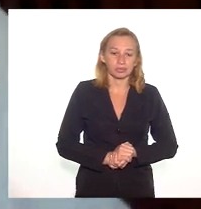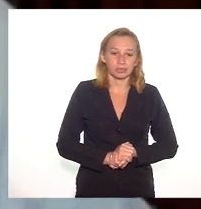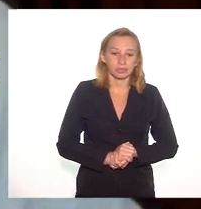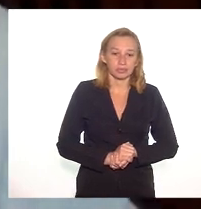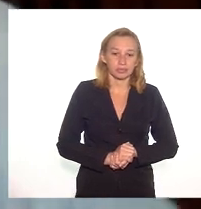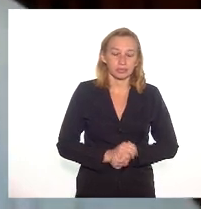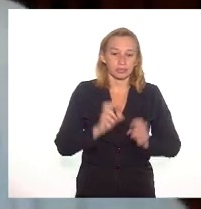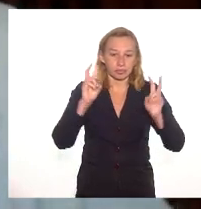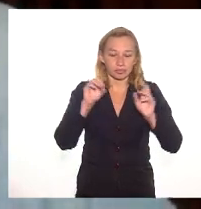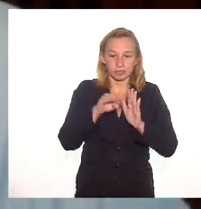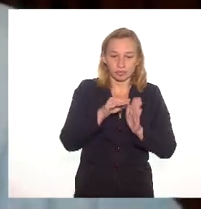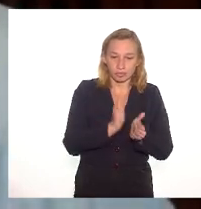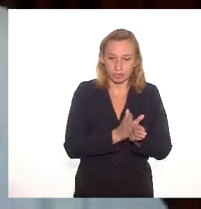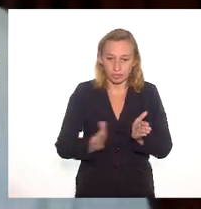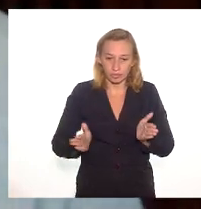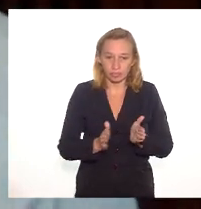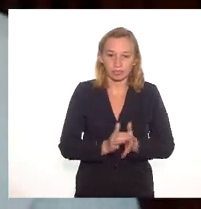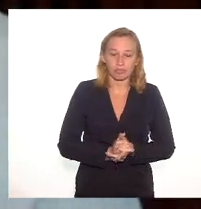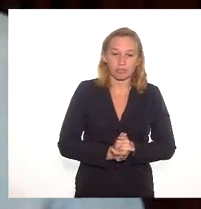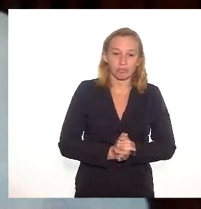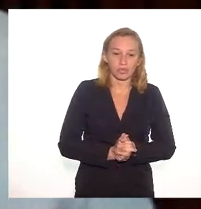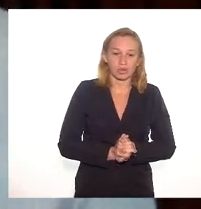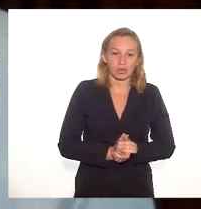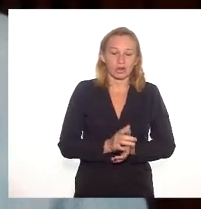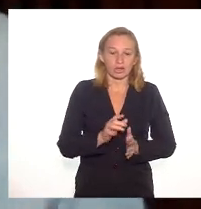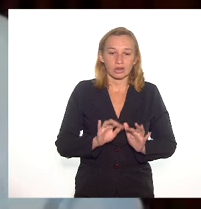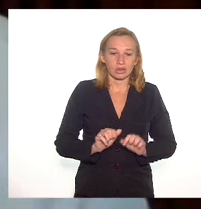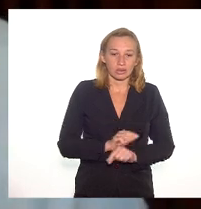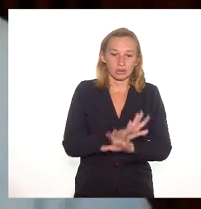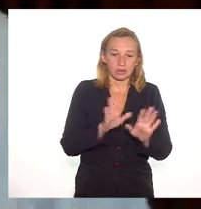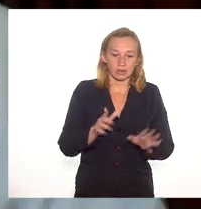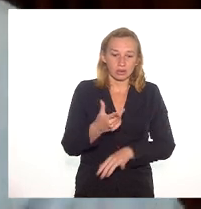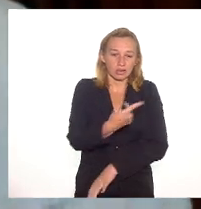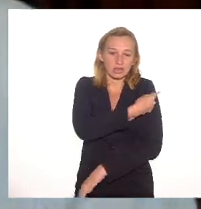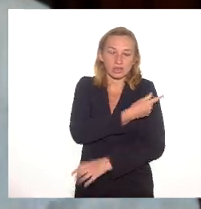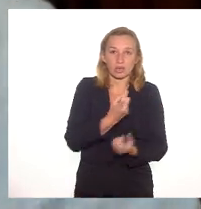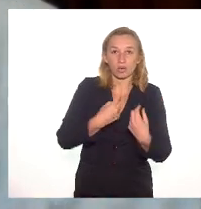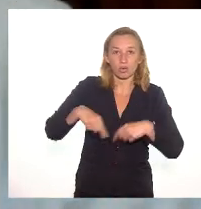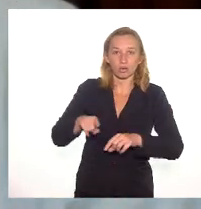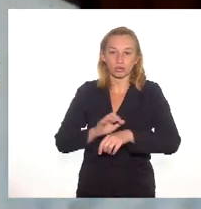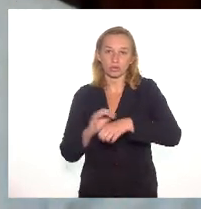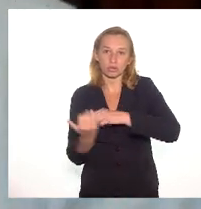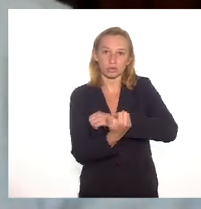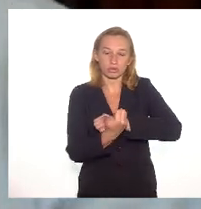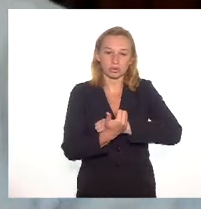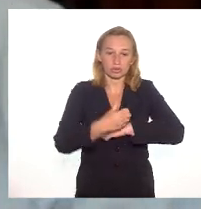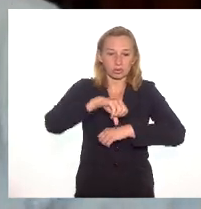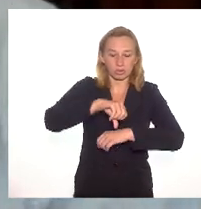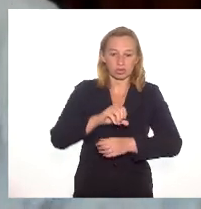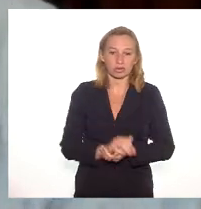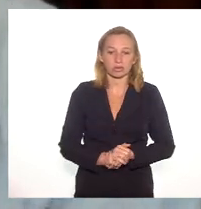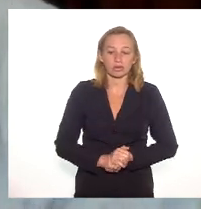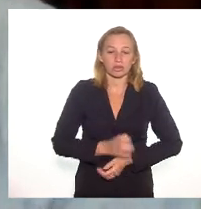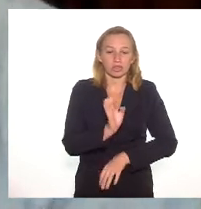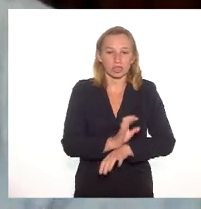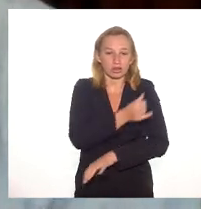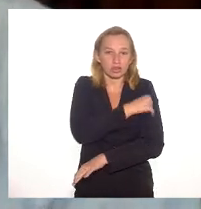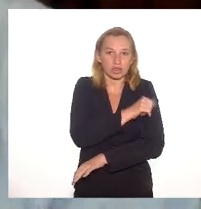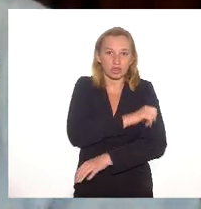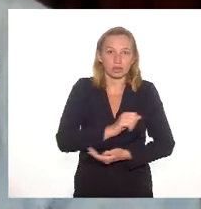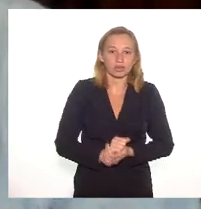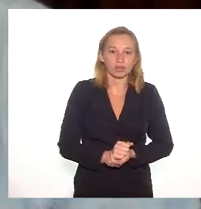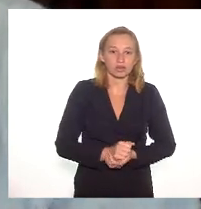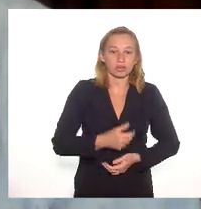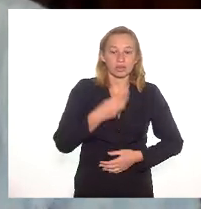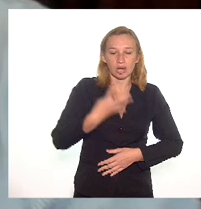uma questão aqui de ordem. Estabelece procedimento padrão para fins de transparência na vacinação contra o coronavírus no estado do Rio de Janeiro. Parecer na 4ª